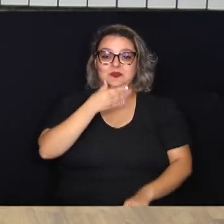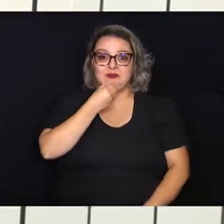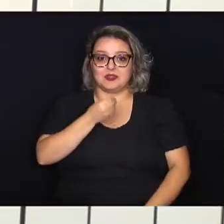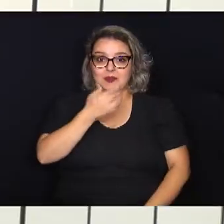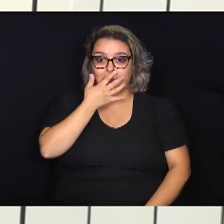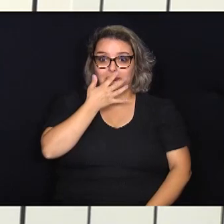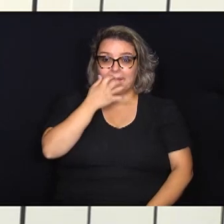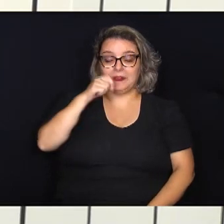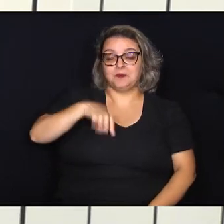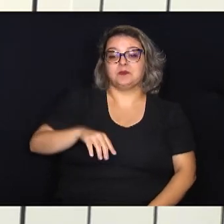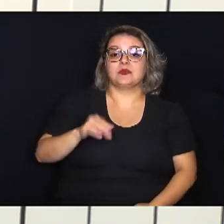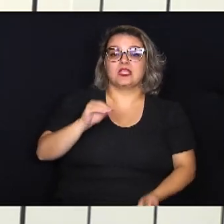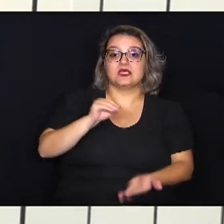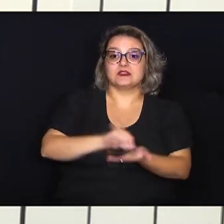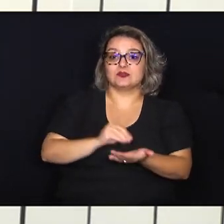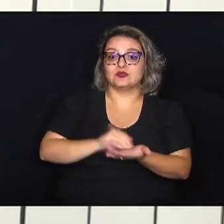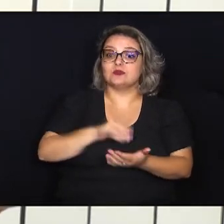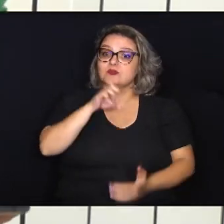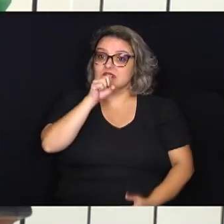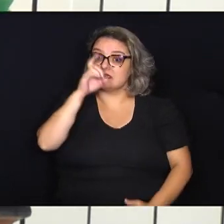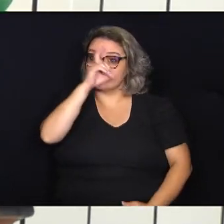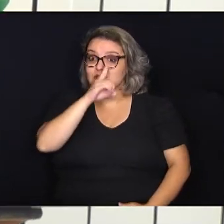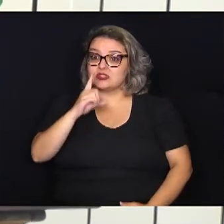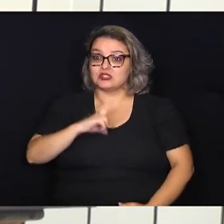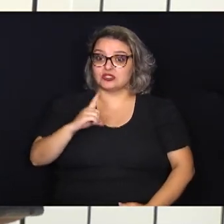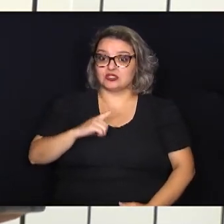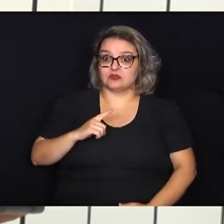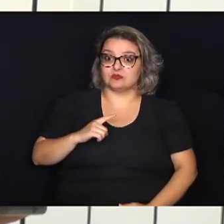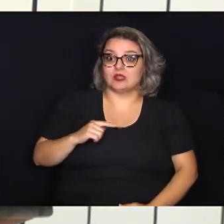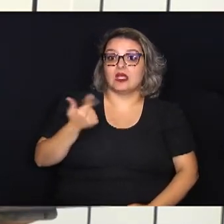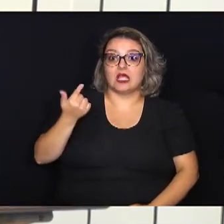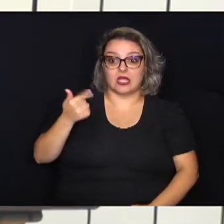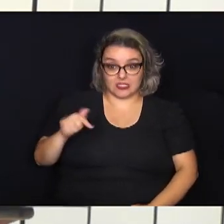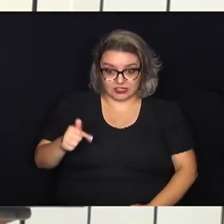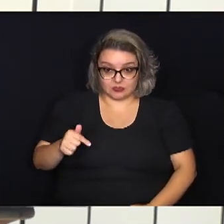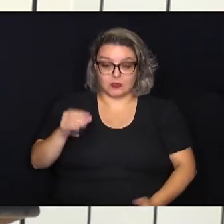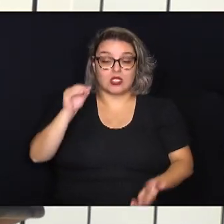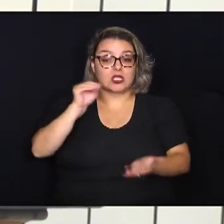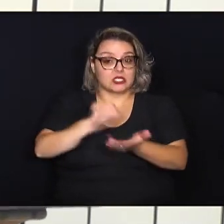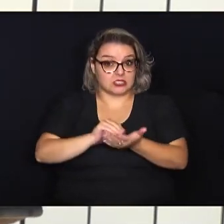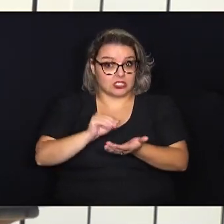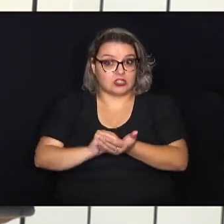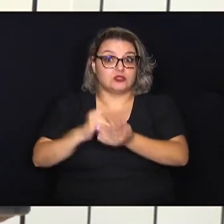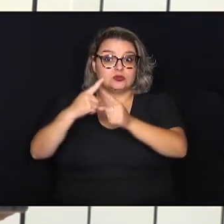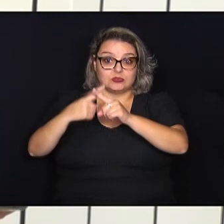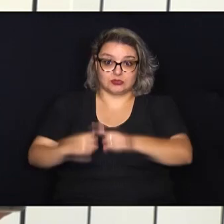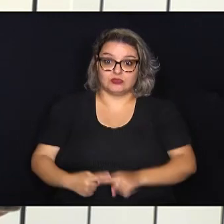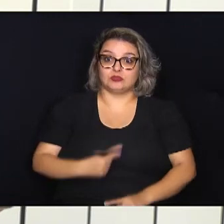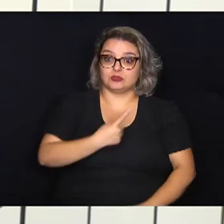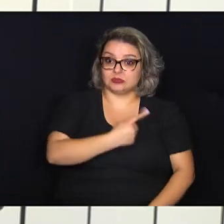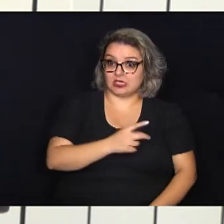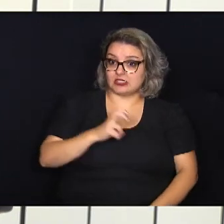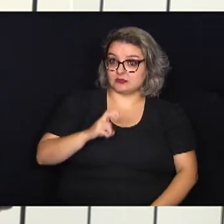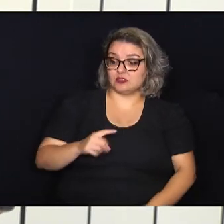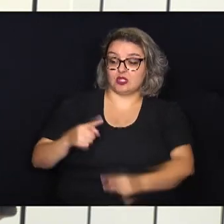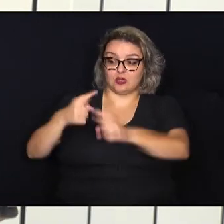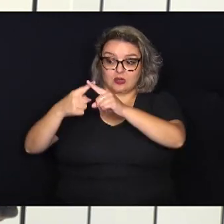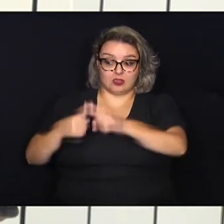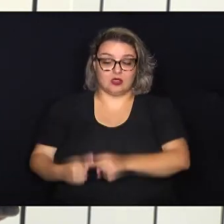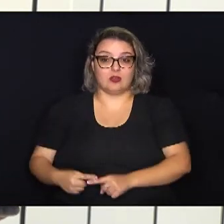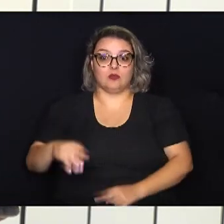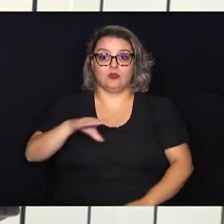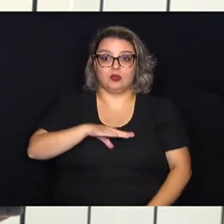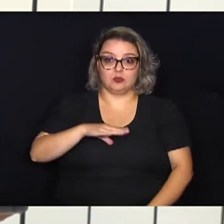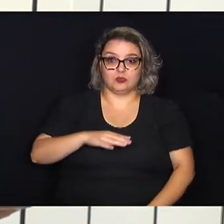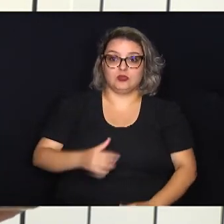E neste último fim de semana nós tivemos a 7ª e a última rodada do 15º Campeonato Municipal de